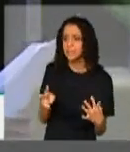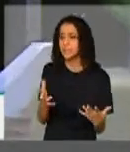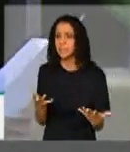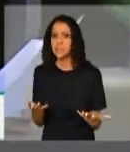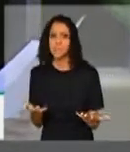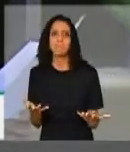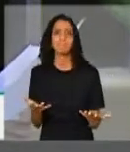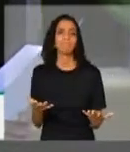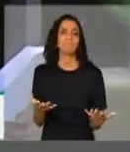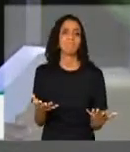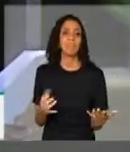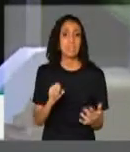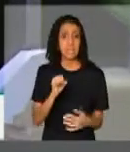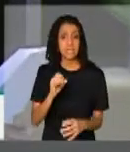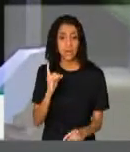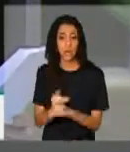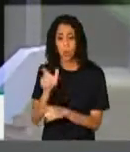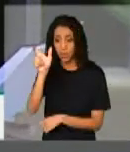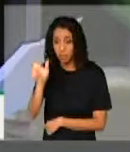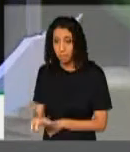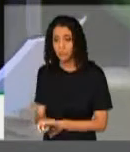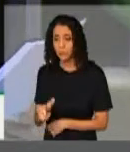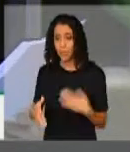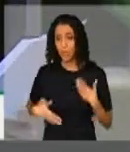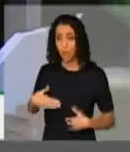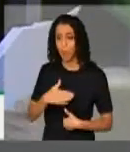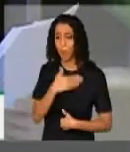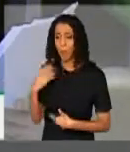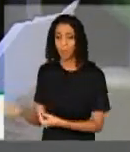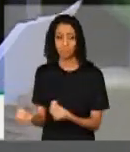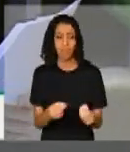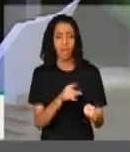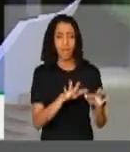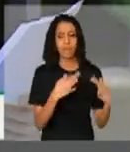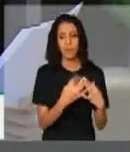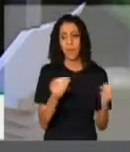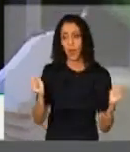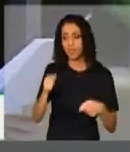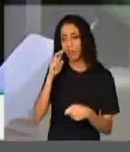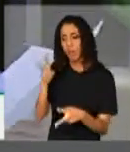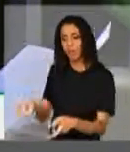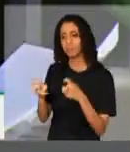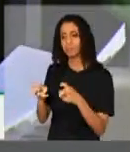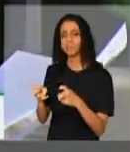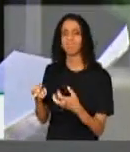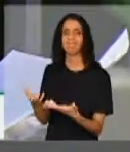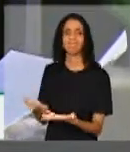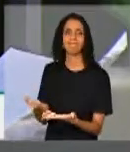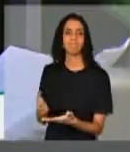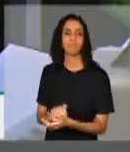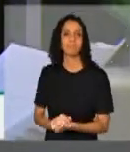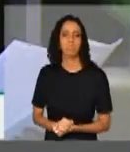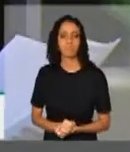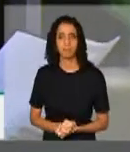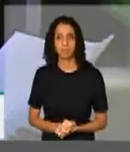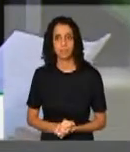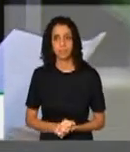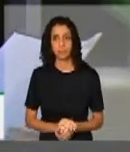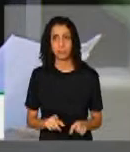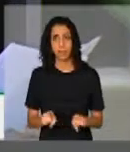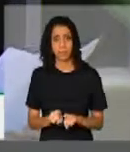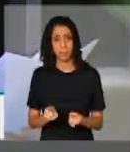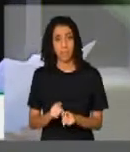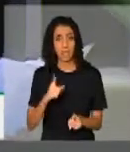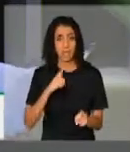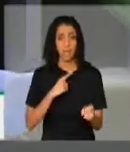lhes uma última e digna despedida dos seus entes queridos segundo os dados mais recentes do próprio corpo de bombeiros e da defesa